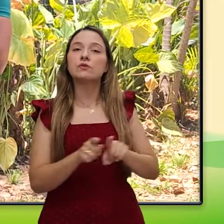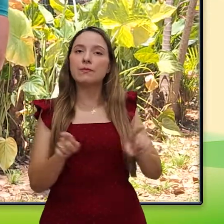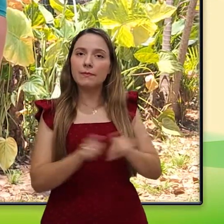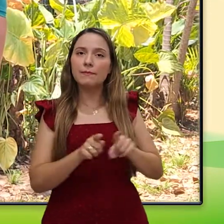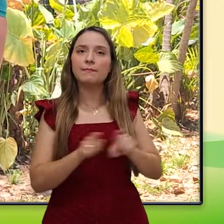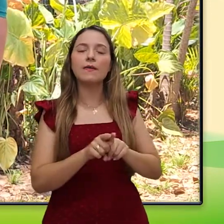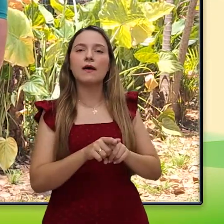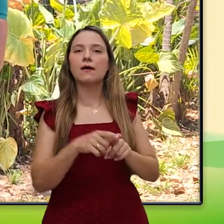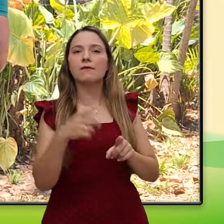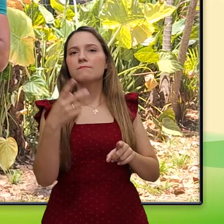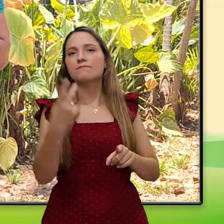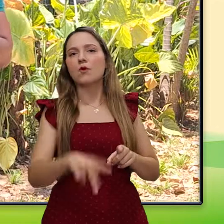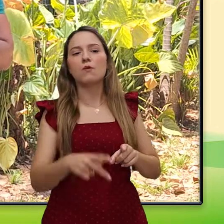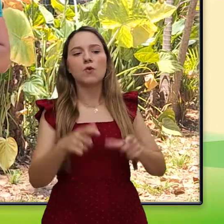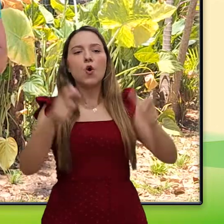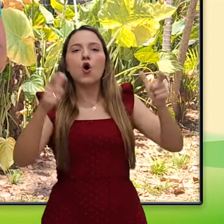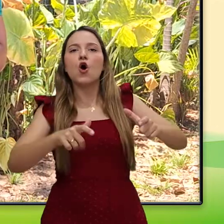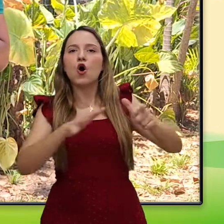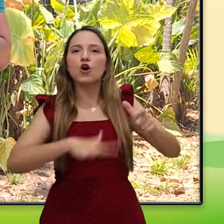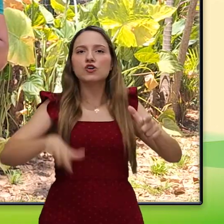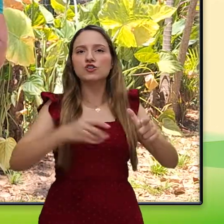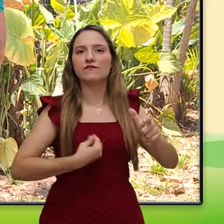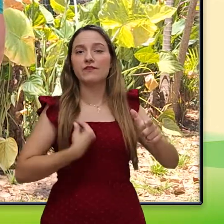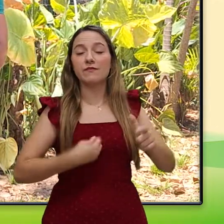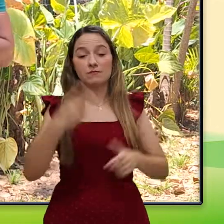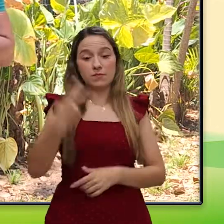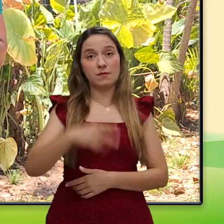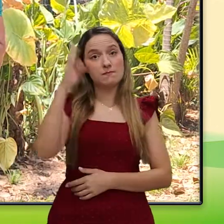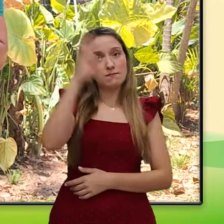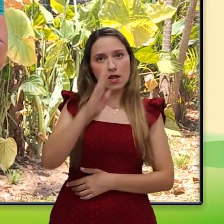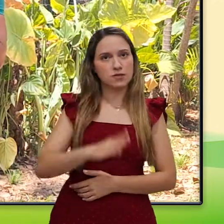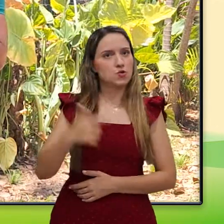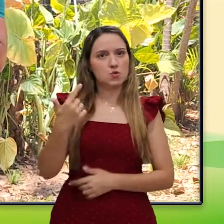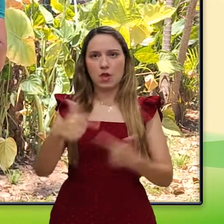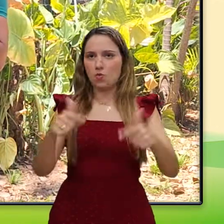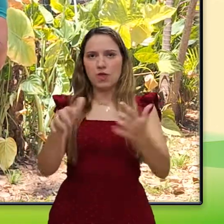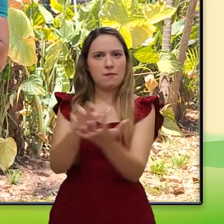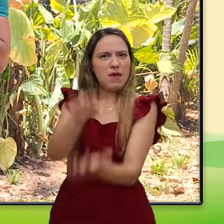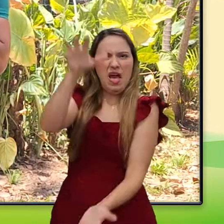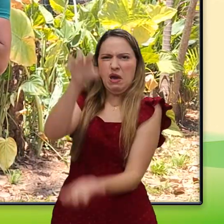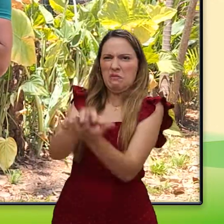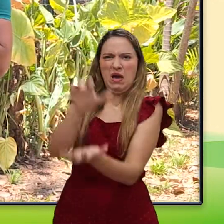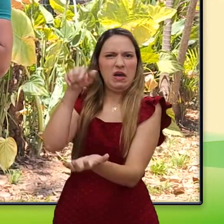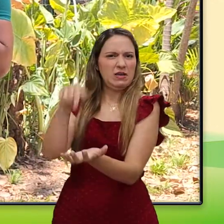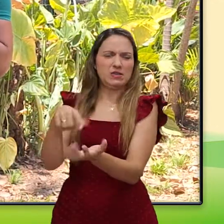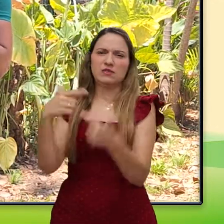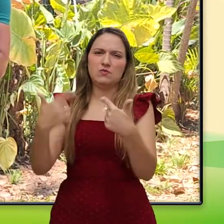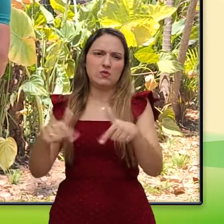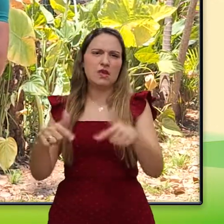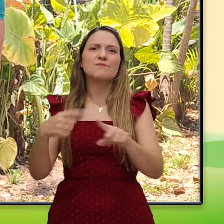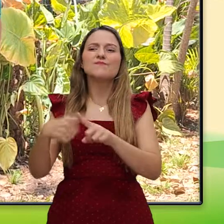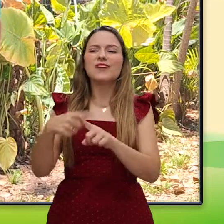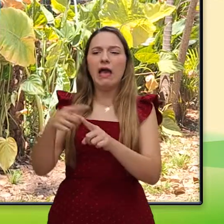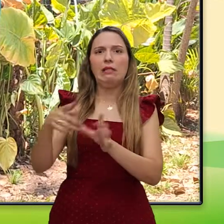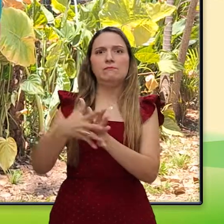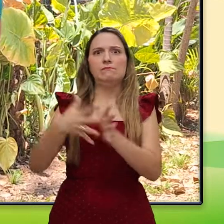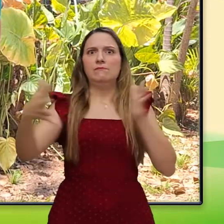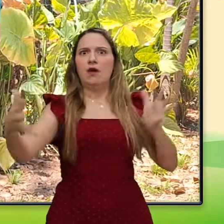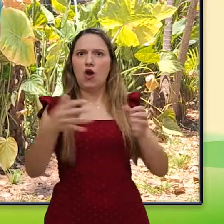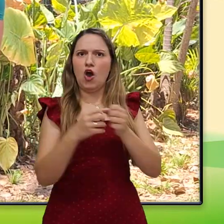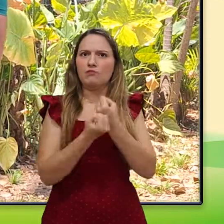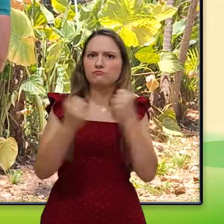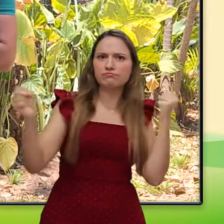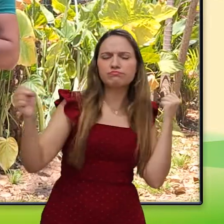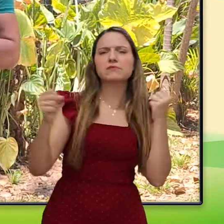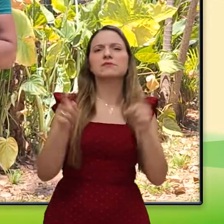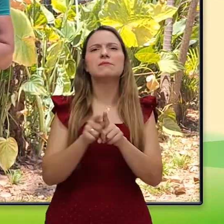no tamanho, no hábitat, né, em que vivem, né? Nós não temos crocodilos no Brasil. Então, geralmente, os crocodilos eles são maiores, ele tem uma